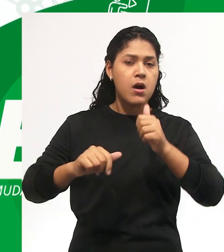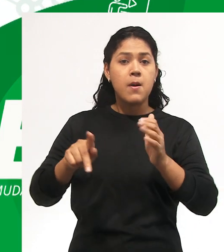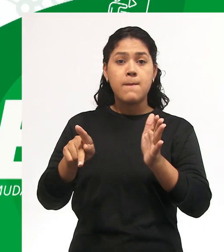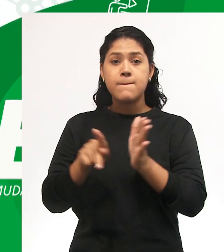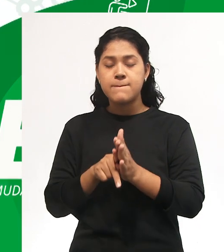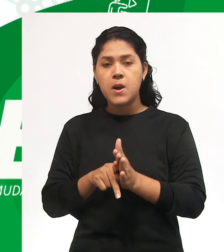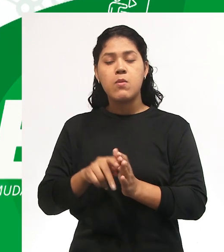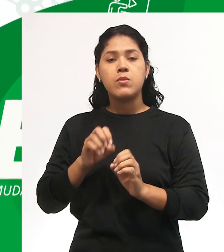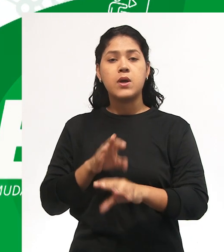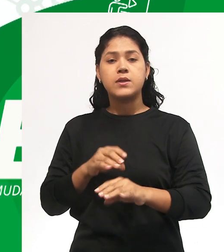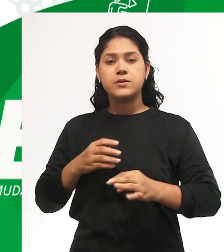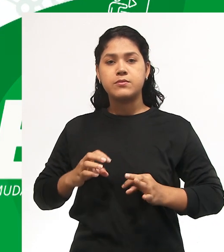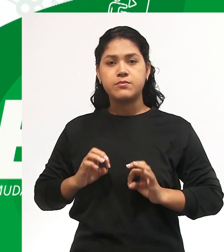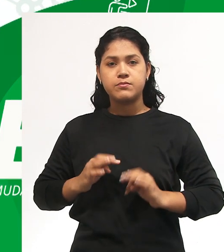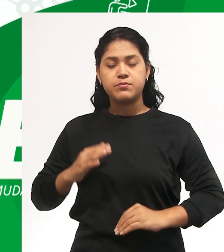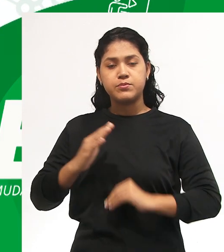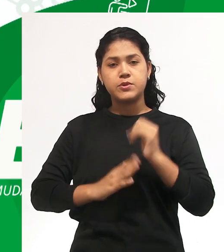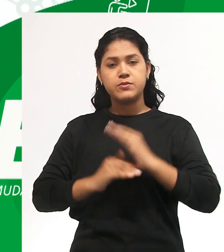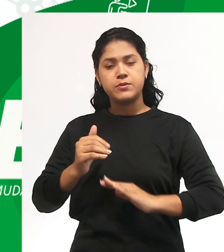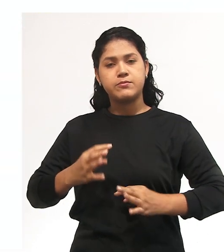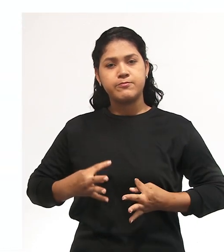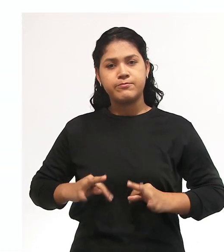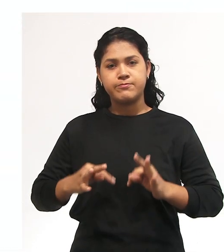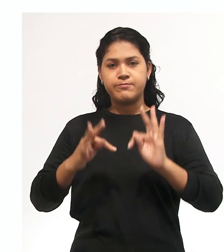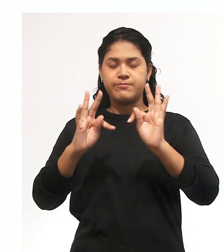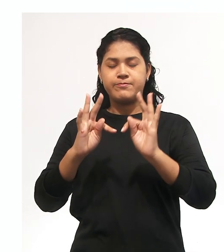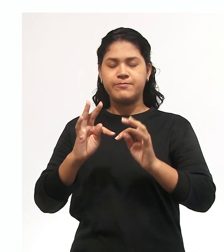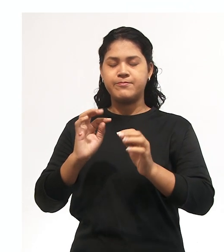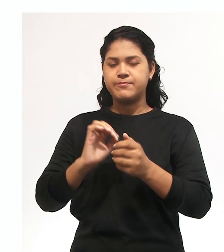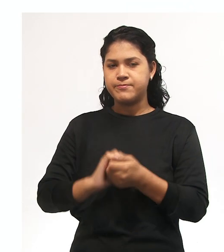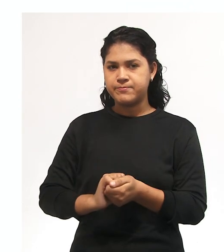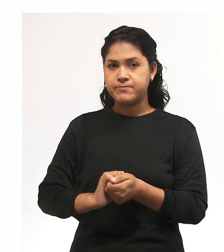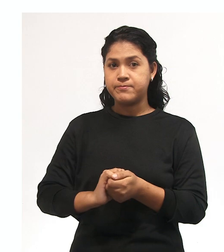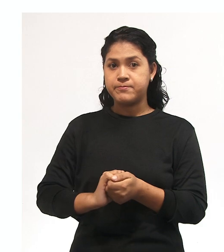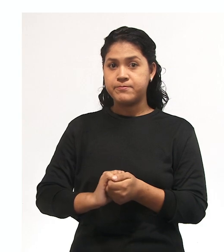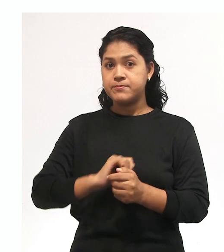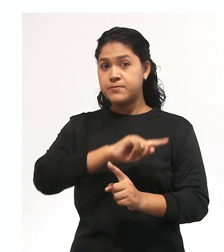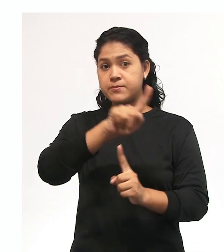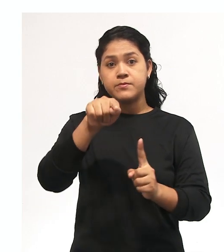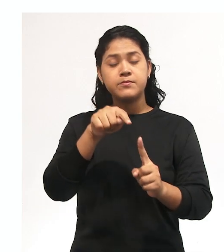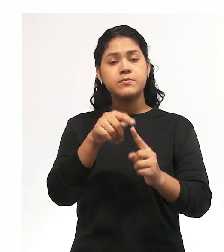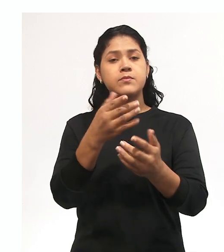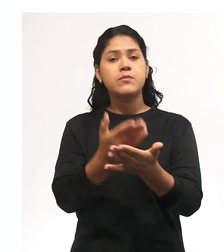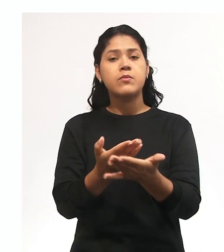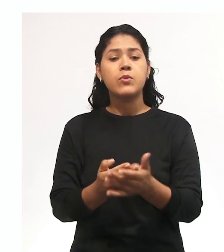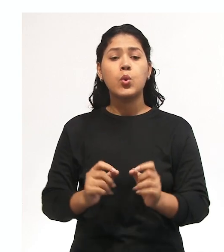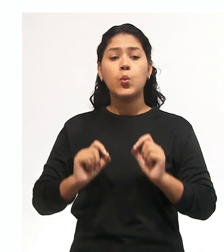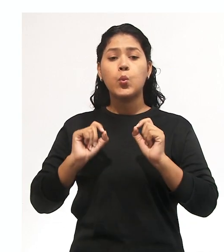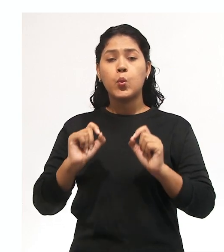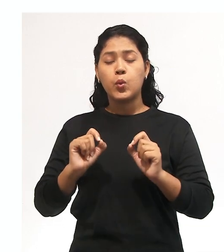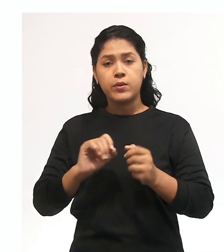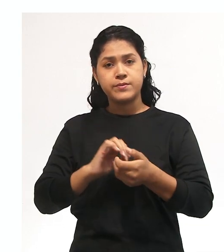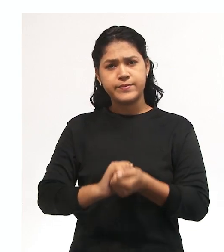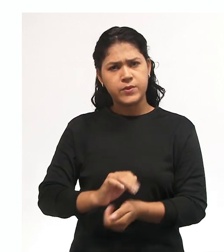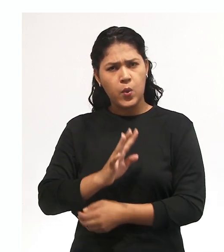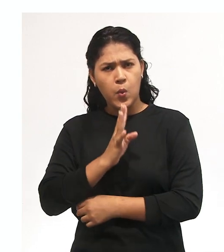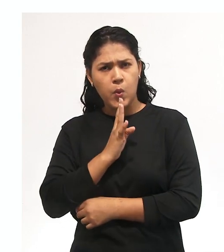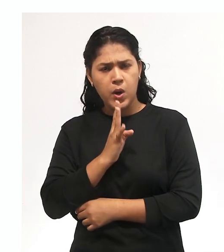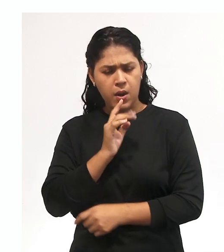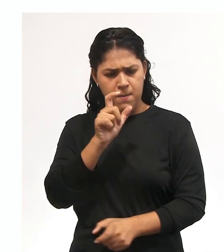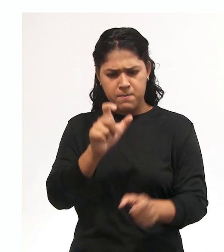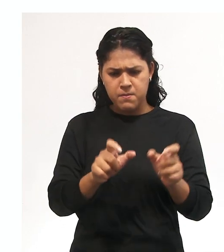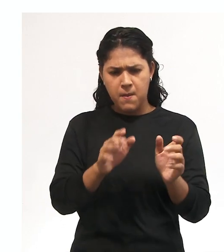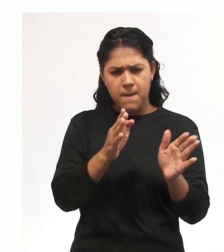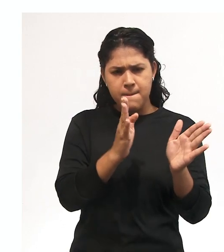Educação Profissional e Tecnológica. Vamos lá? Como objetivo da nossa aula de hoje, nós temos conhecer os tipos